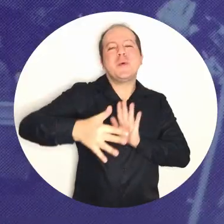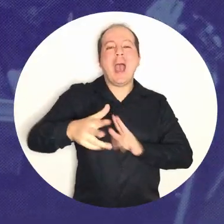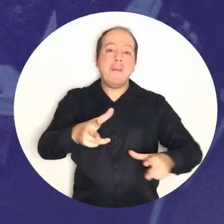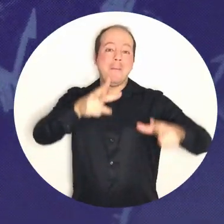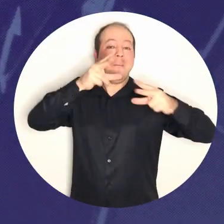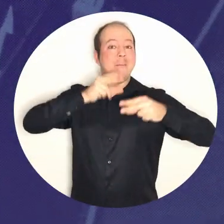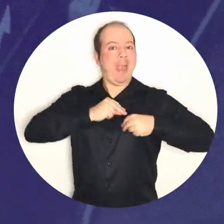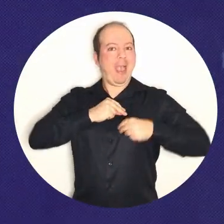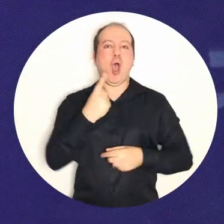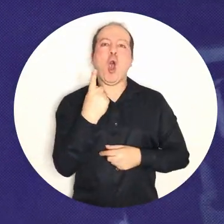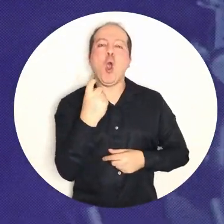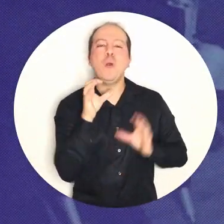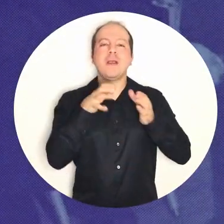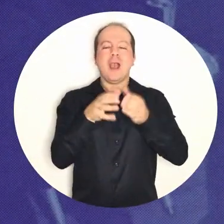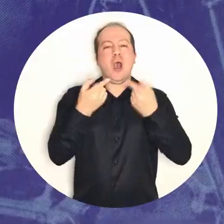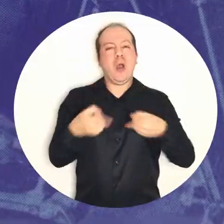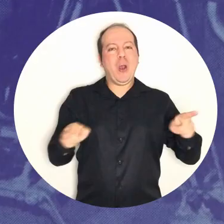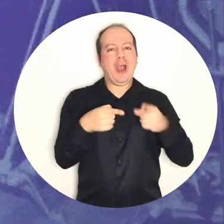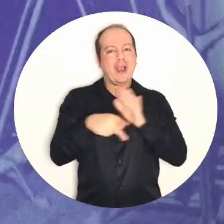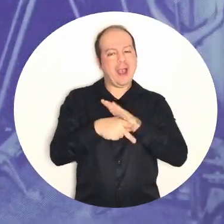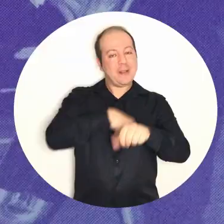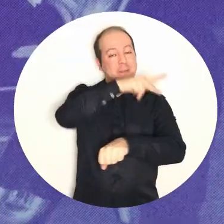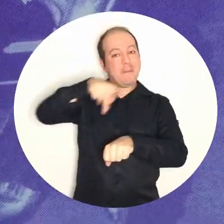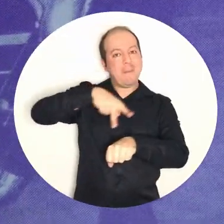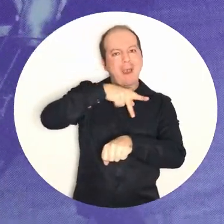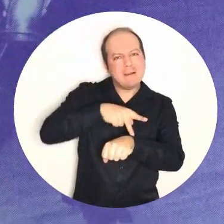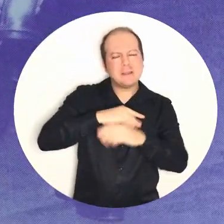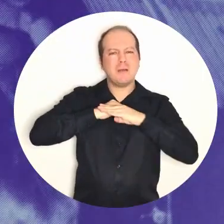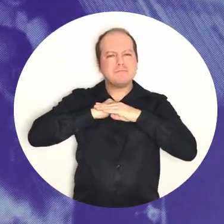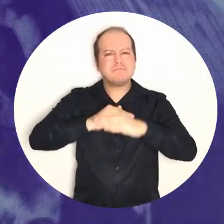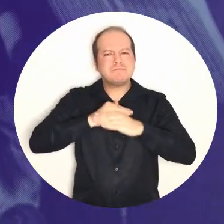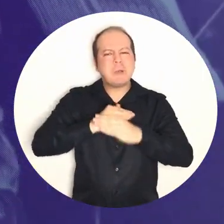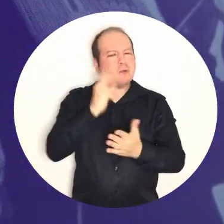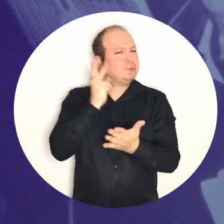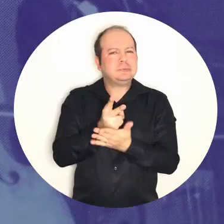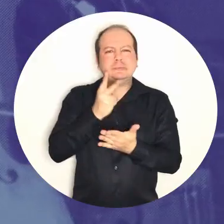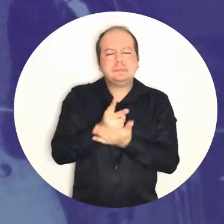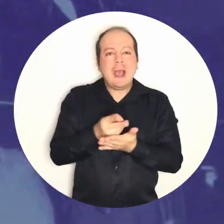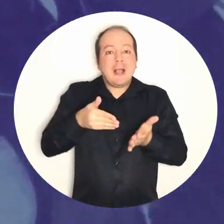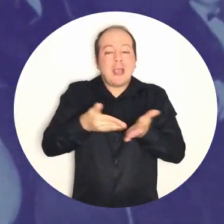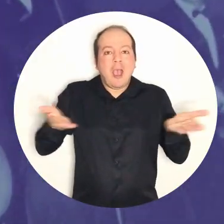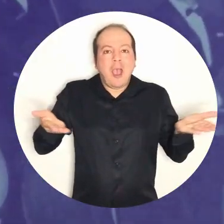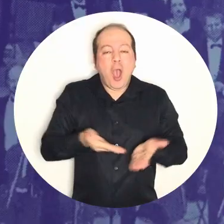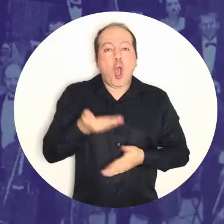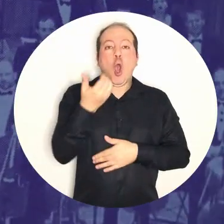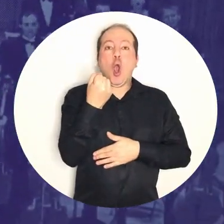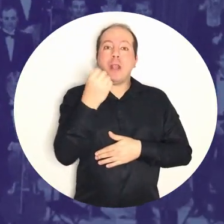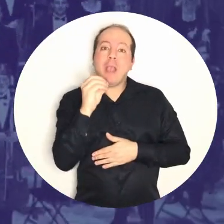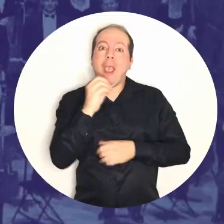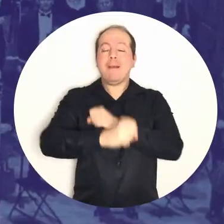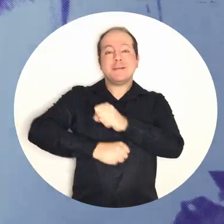ter sido a única orquestra do país a se manter em permanente atividade durante